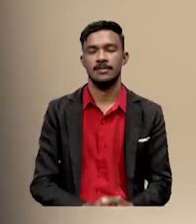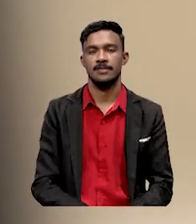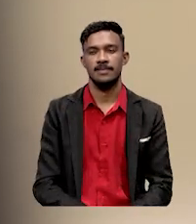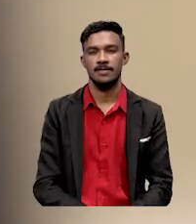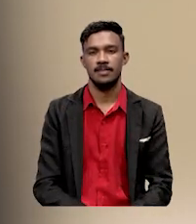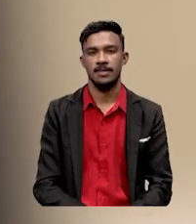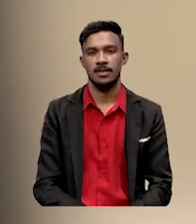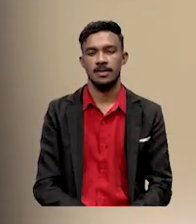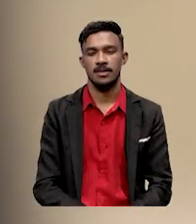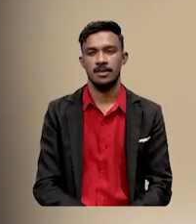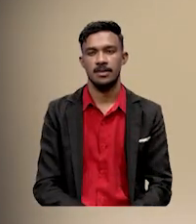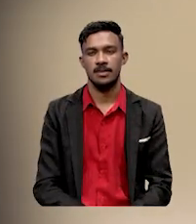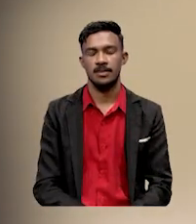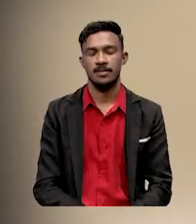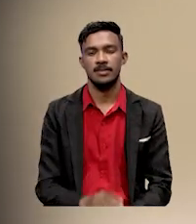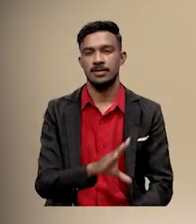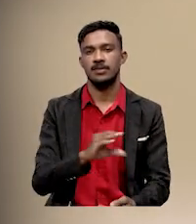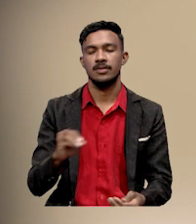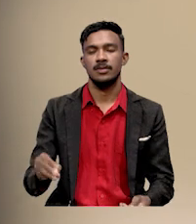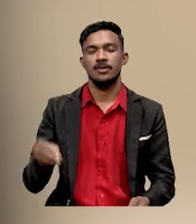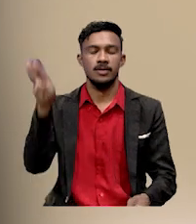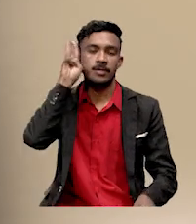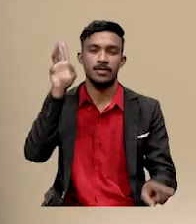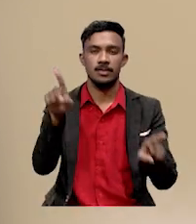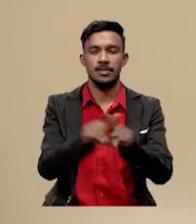Um ambiente de amigos, de irmãos.